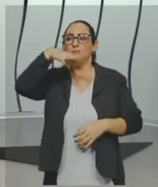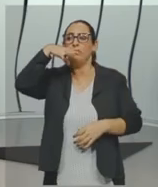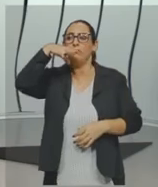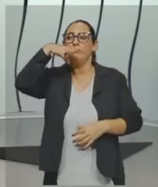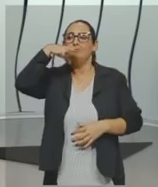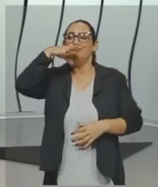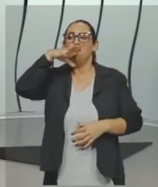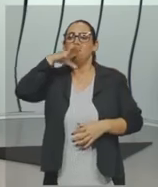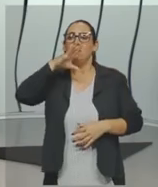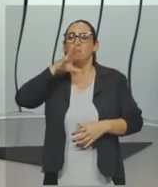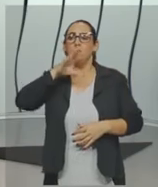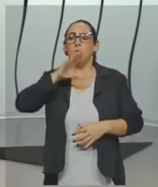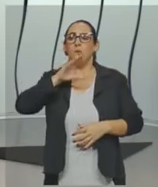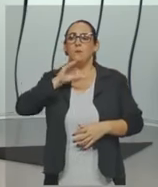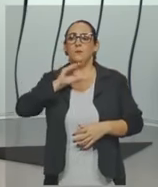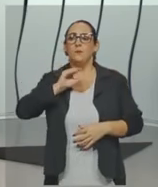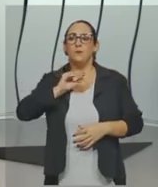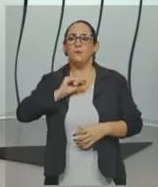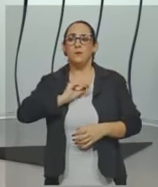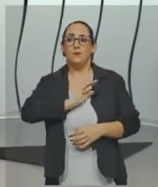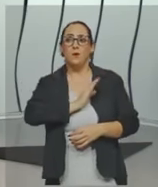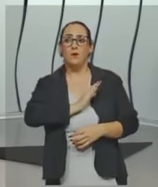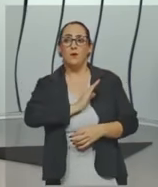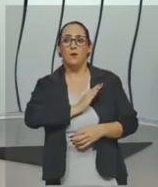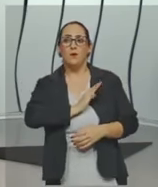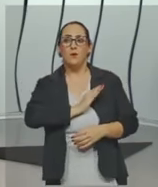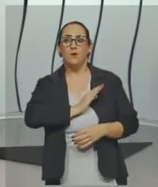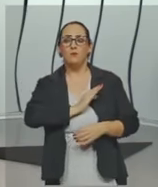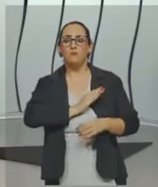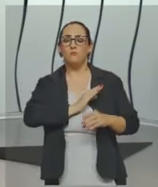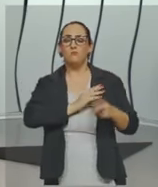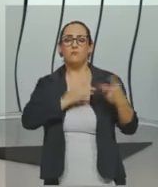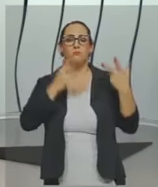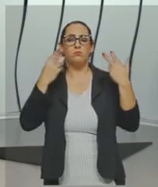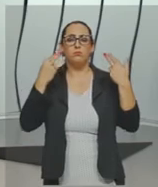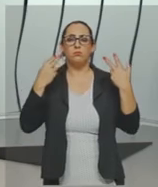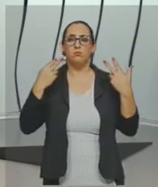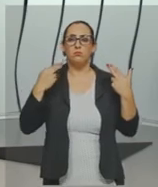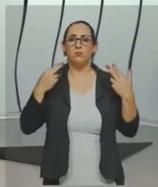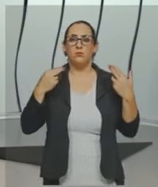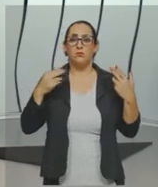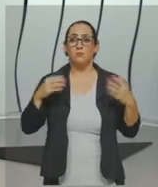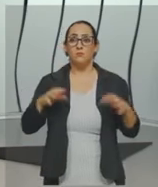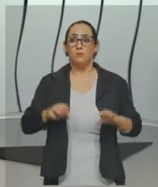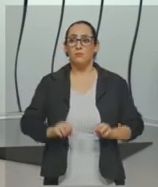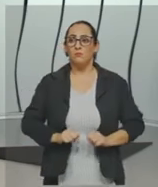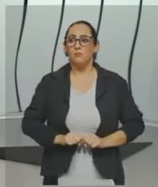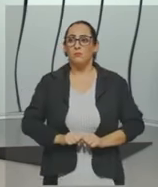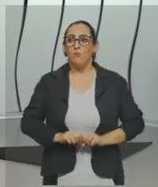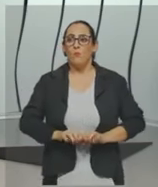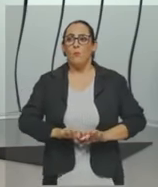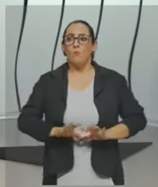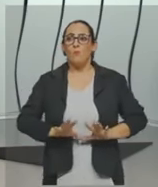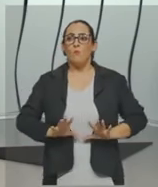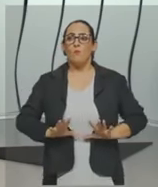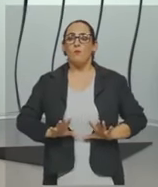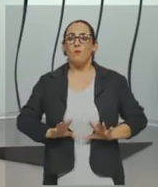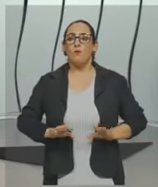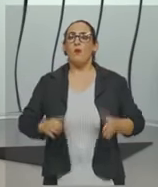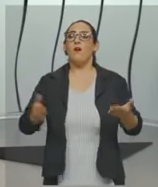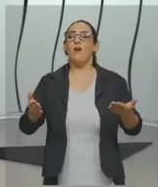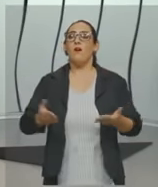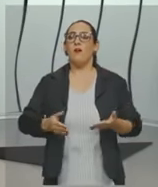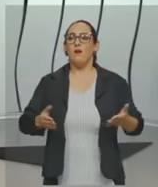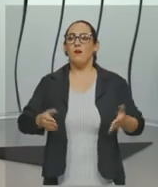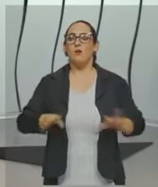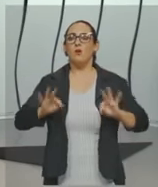frequência cardíaca, né? Estimular a atividade do intestino e relaxar também os vasos